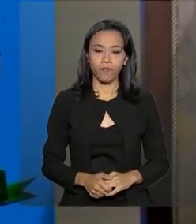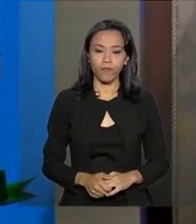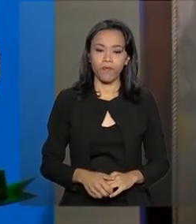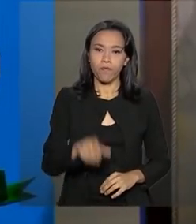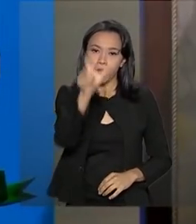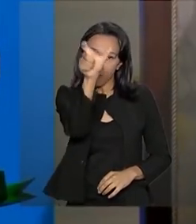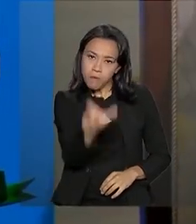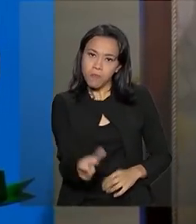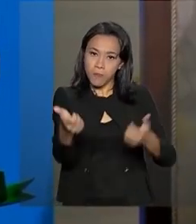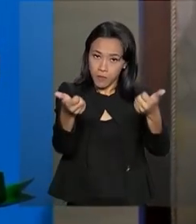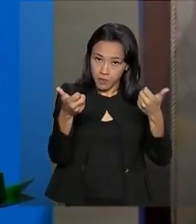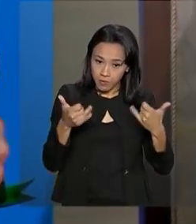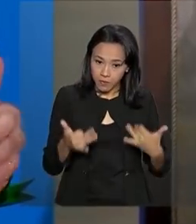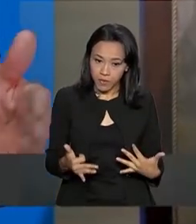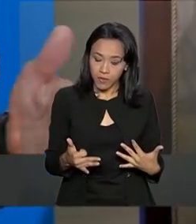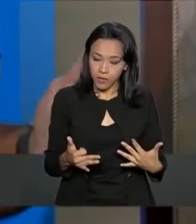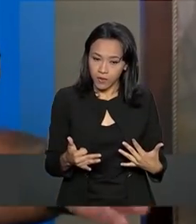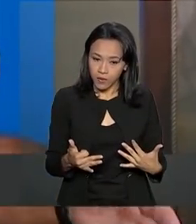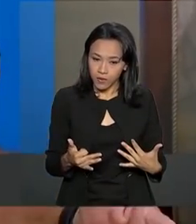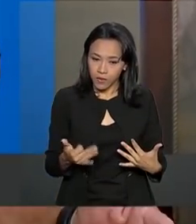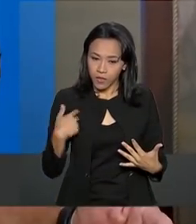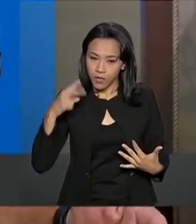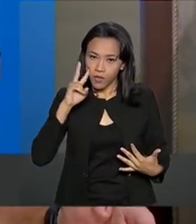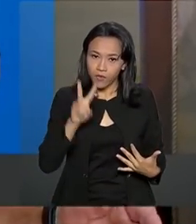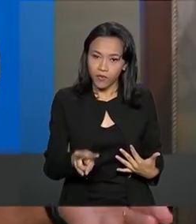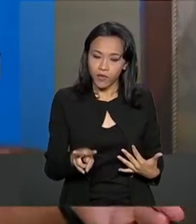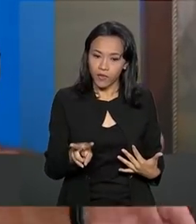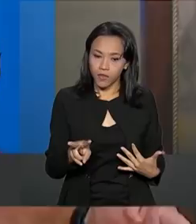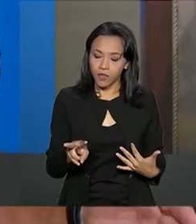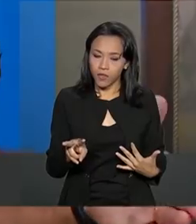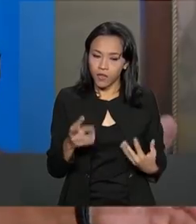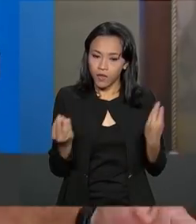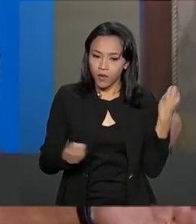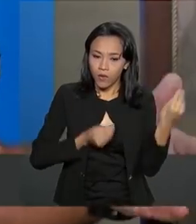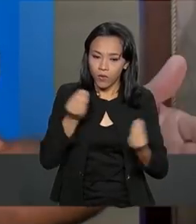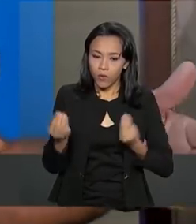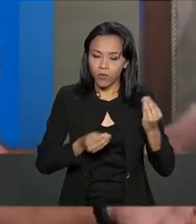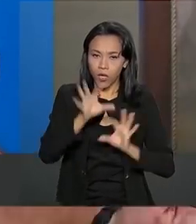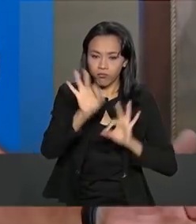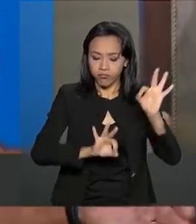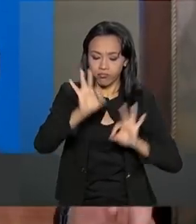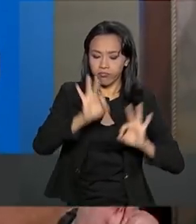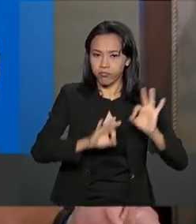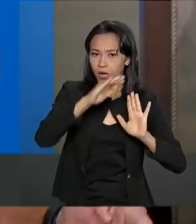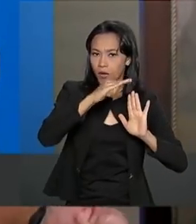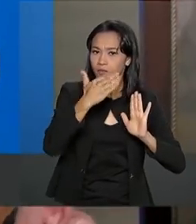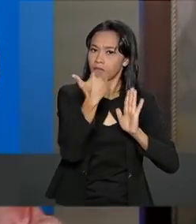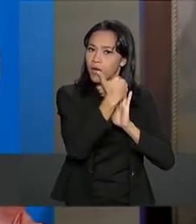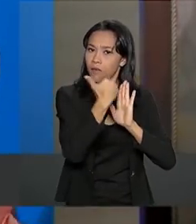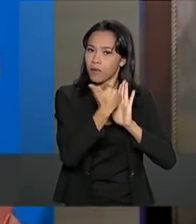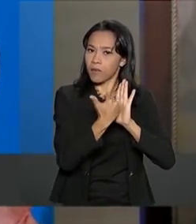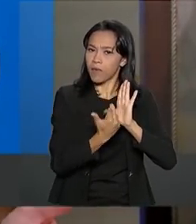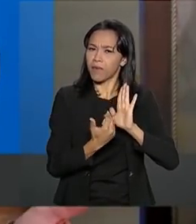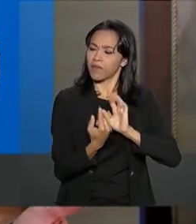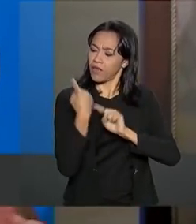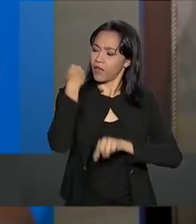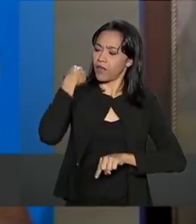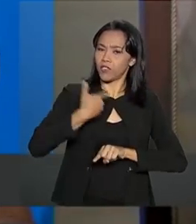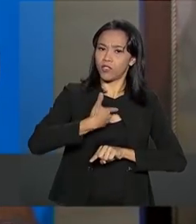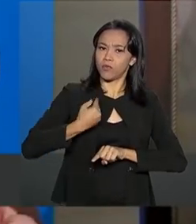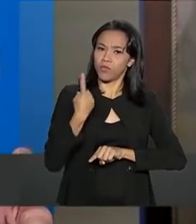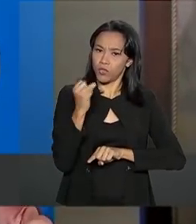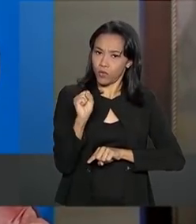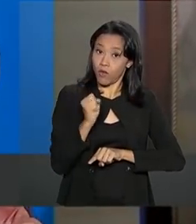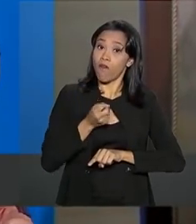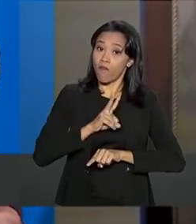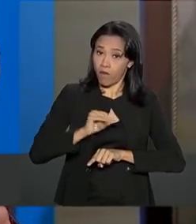A visão nossa aqui é verificar a operação que está em andamento desde 2018, vai continuar. A